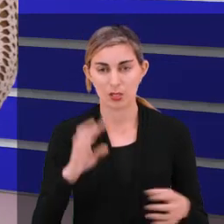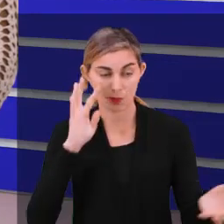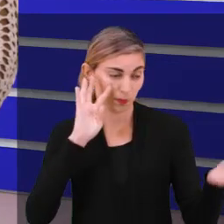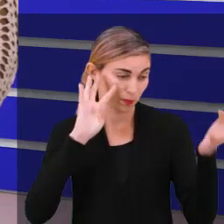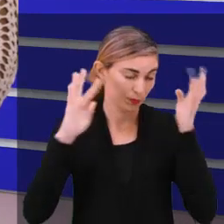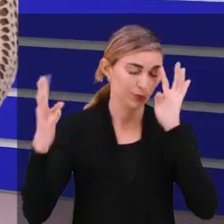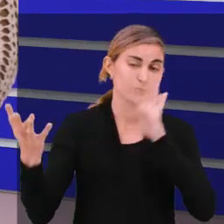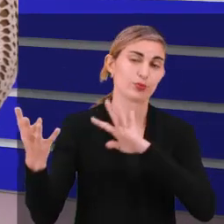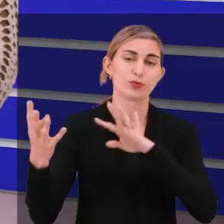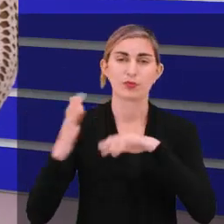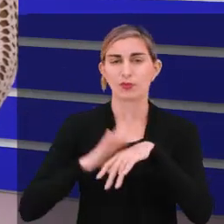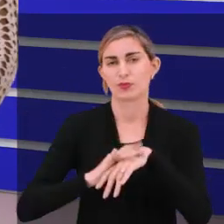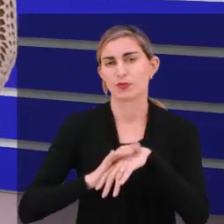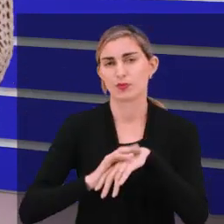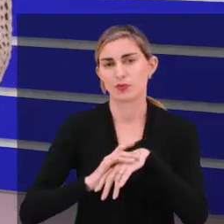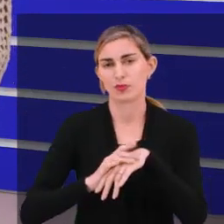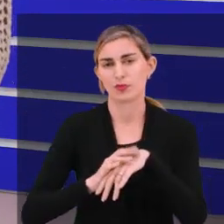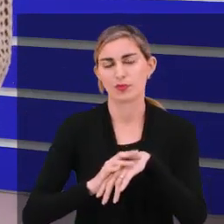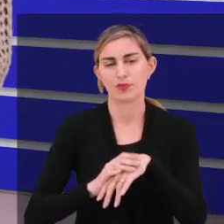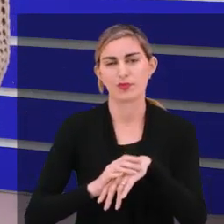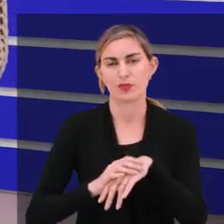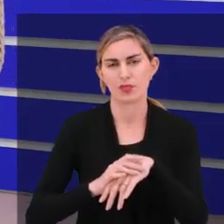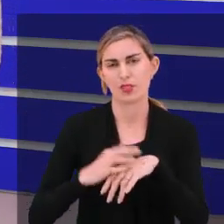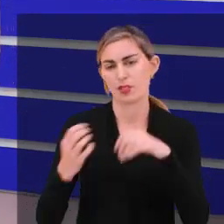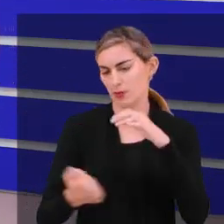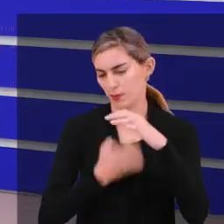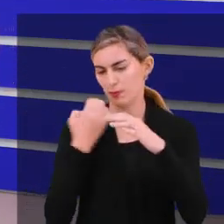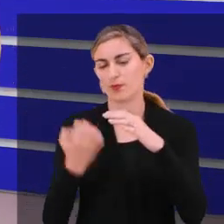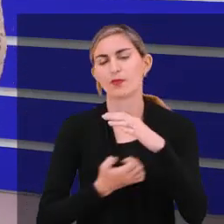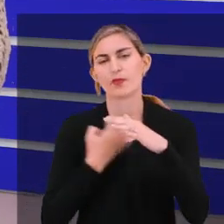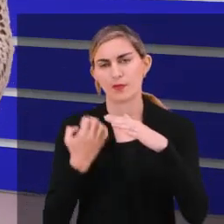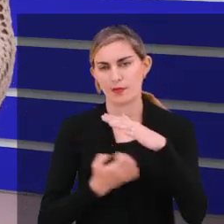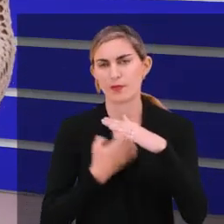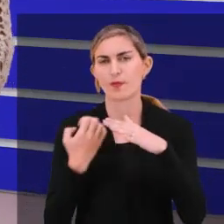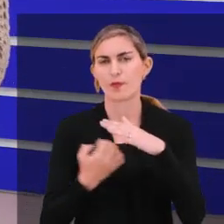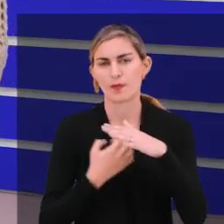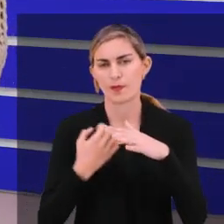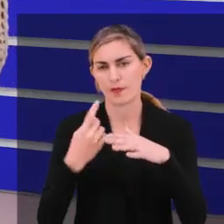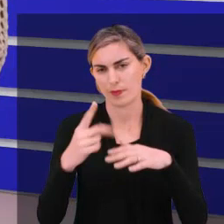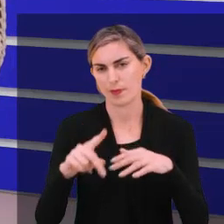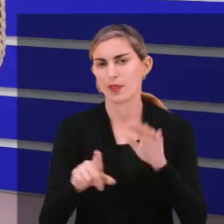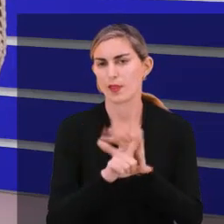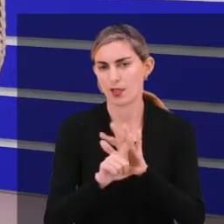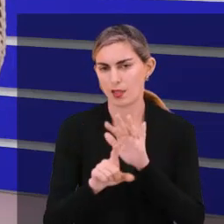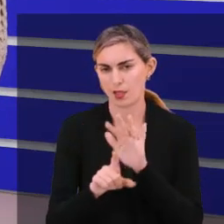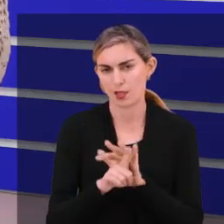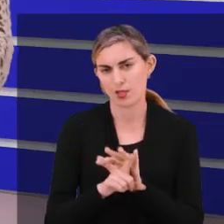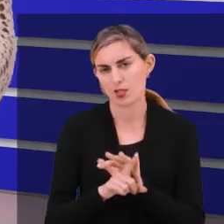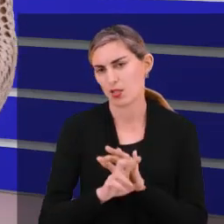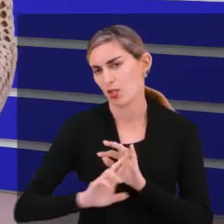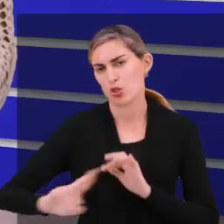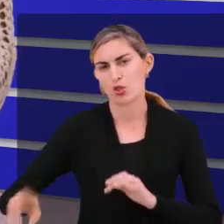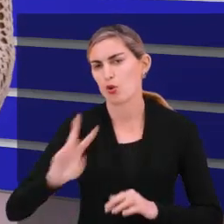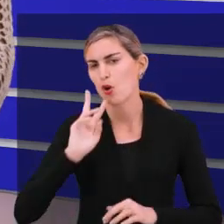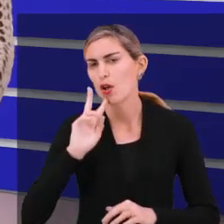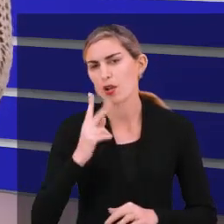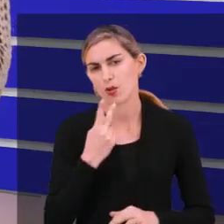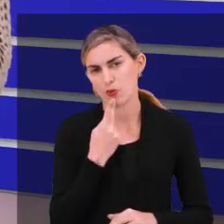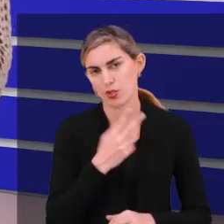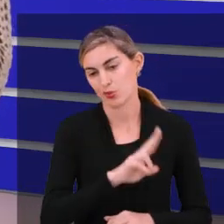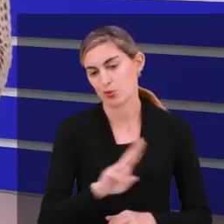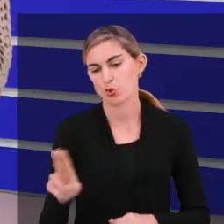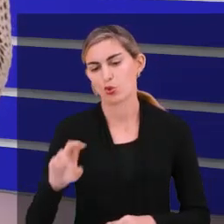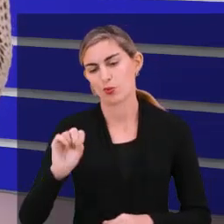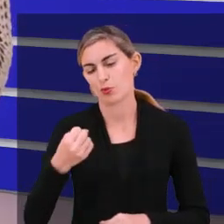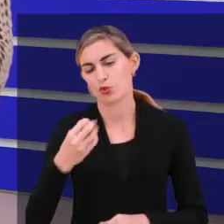surtou, adoeceu, pelo simples fato de que a empresa, né, apesar de ser lei, não reconhece o